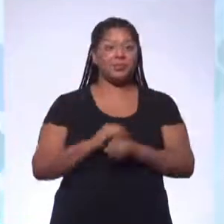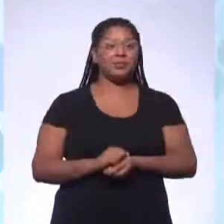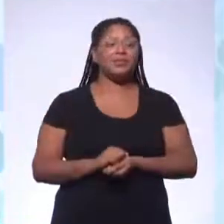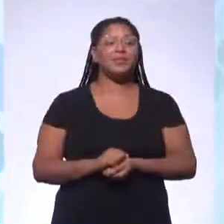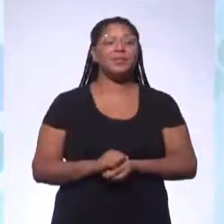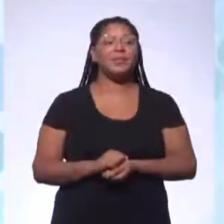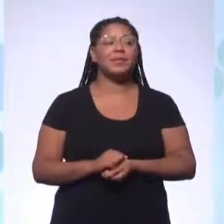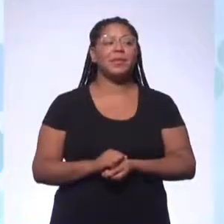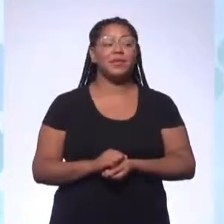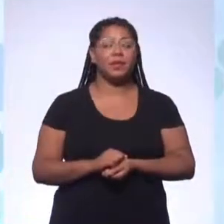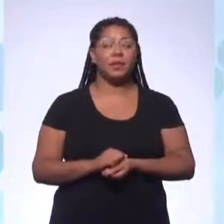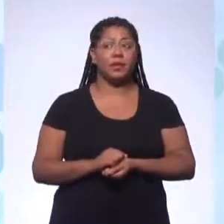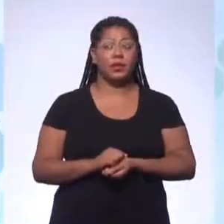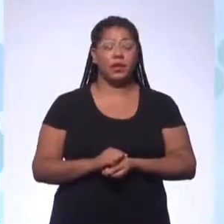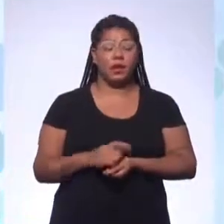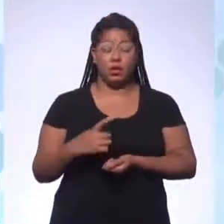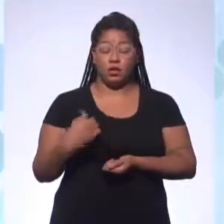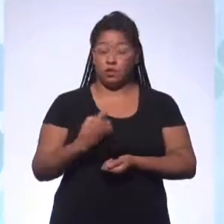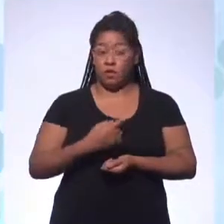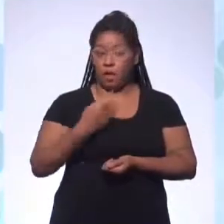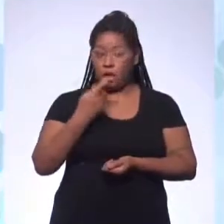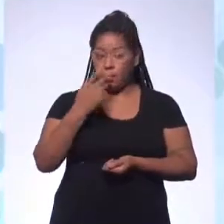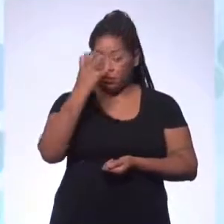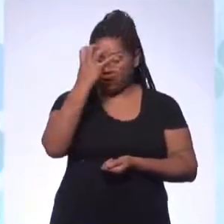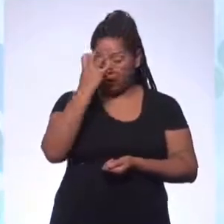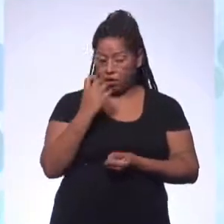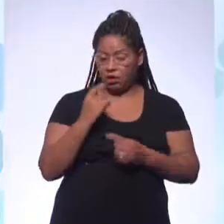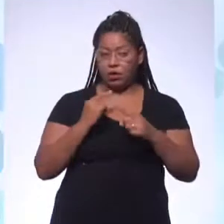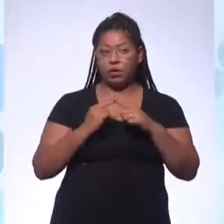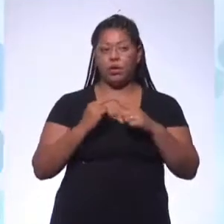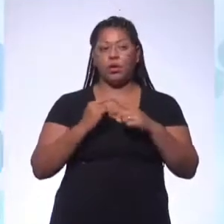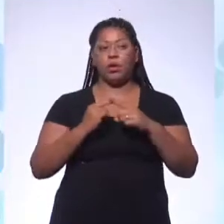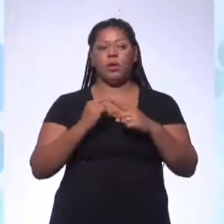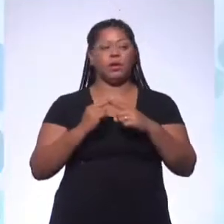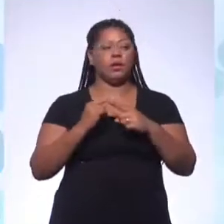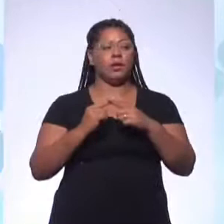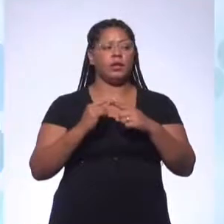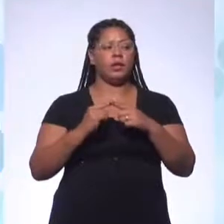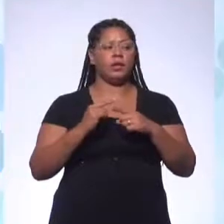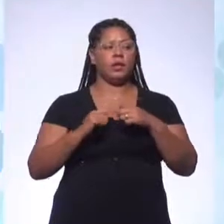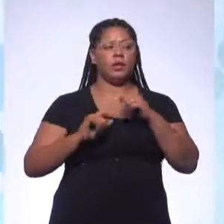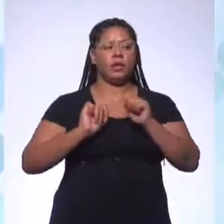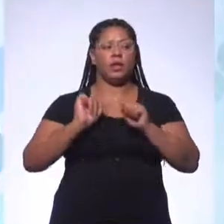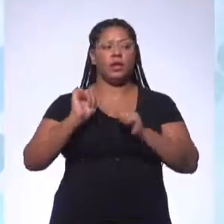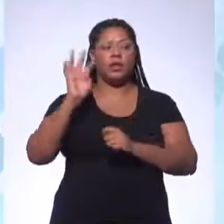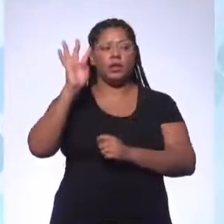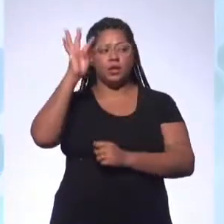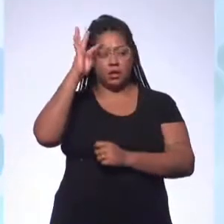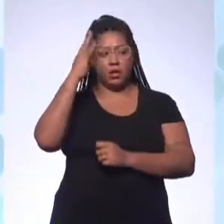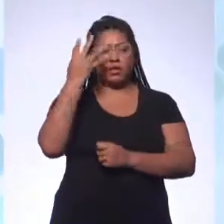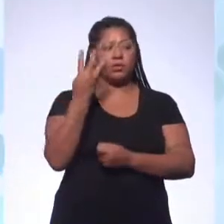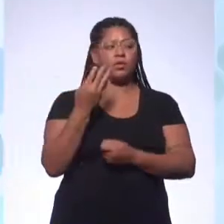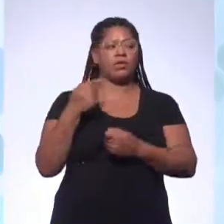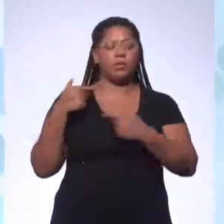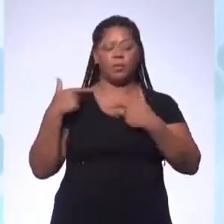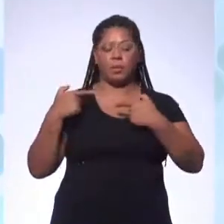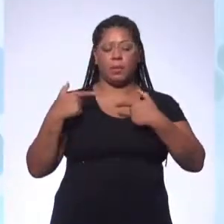já fala mais sério, porque também, como desdobramento da Guerra Fria, nós teremos os